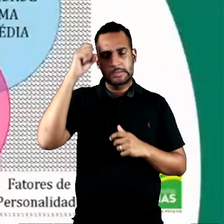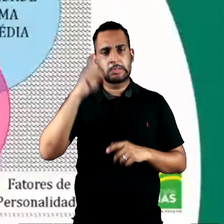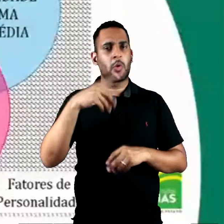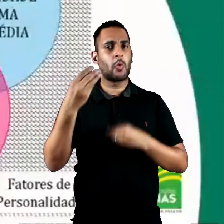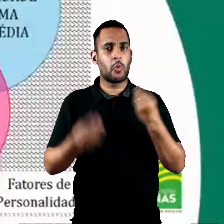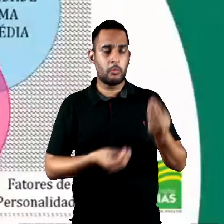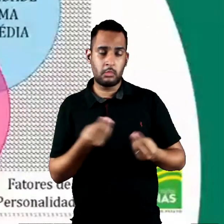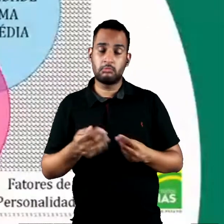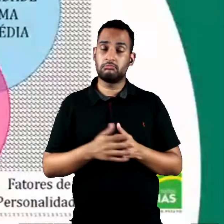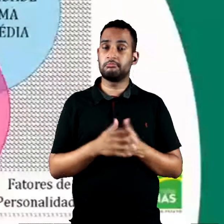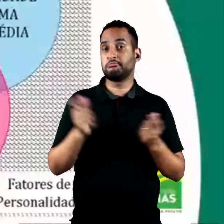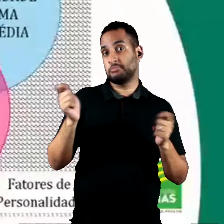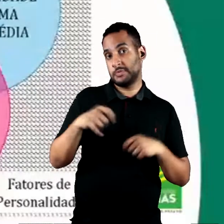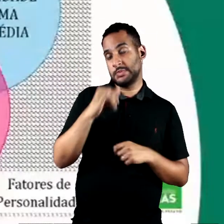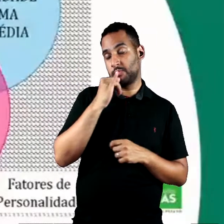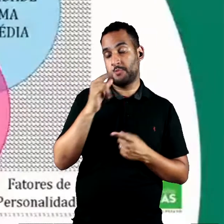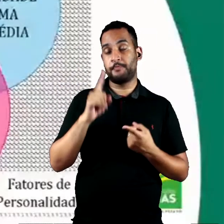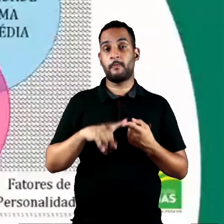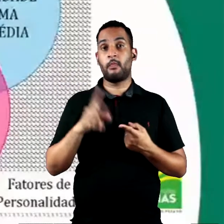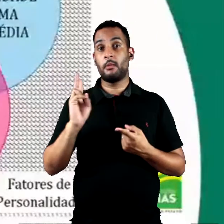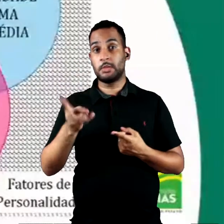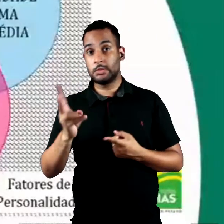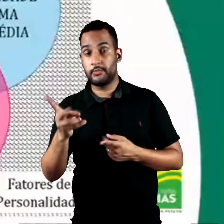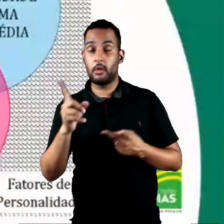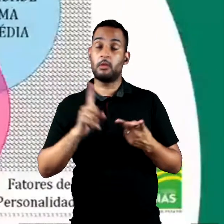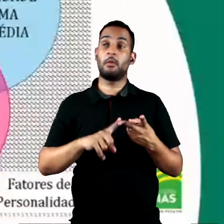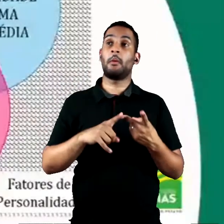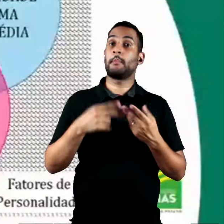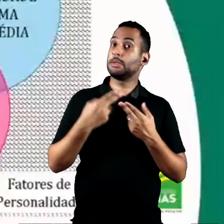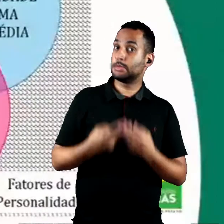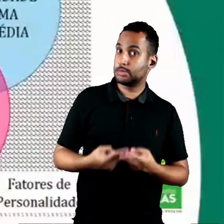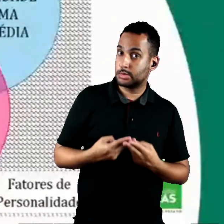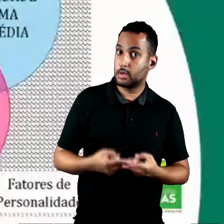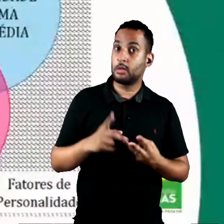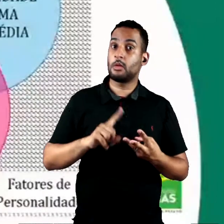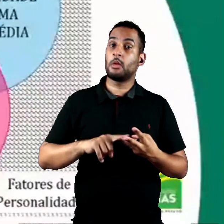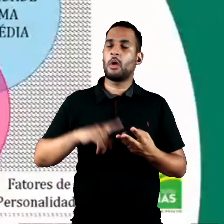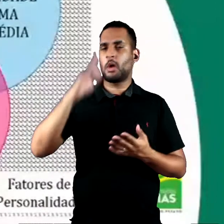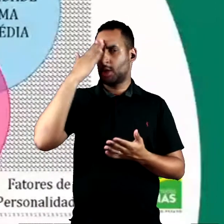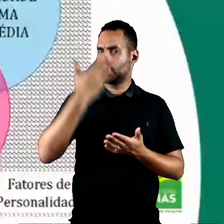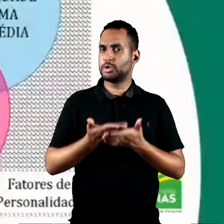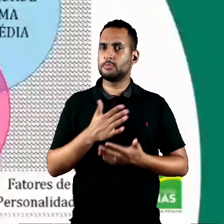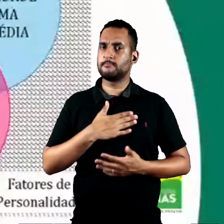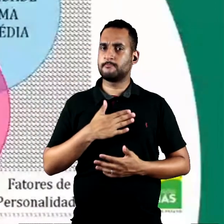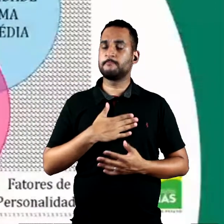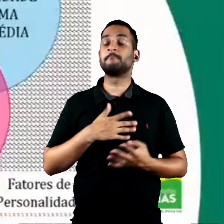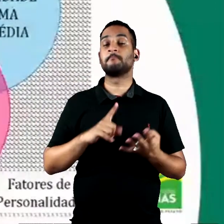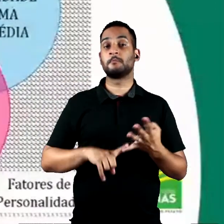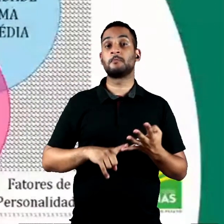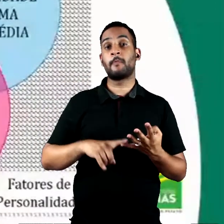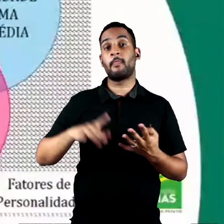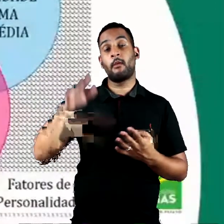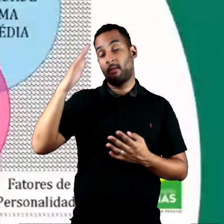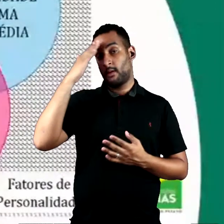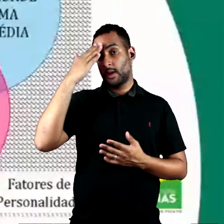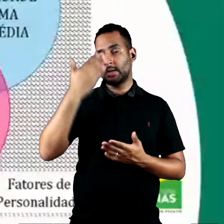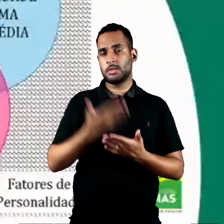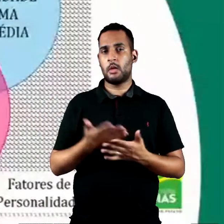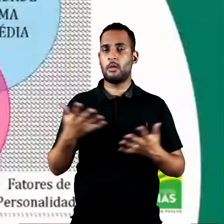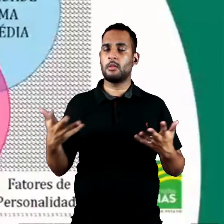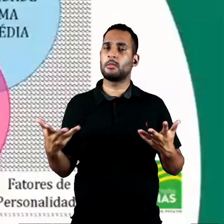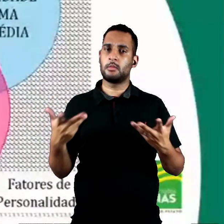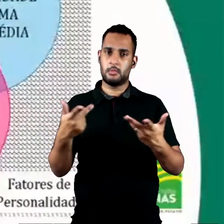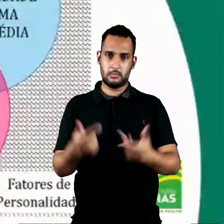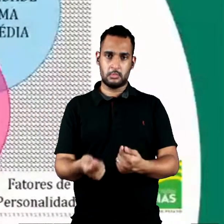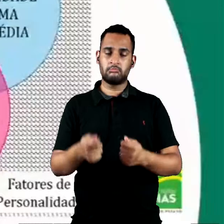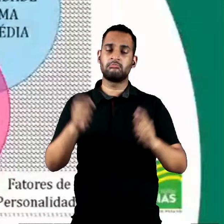traduzida em termos como perseverança, paciência, autoconfiança e crença na própria